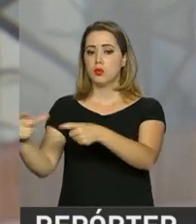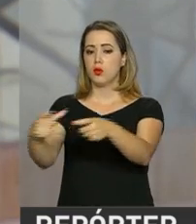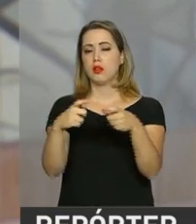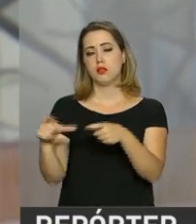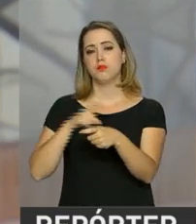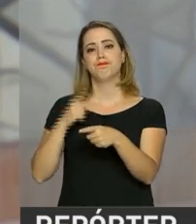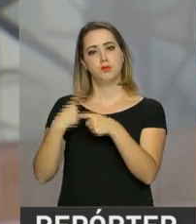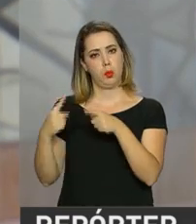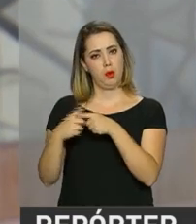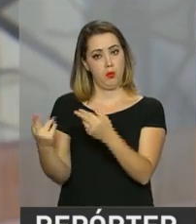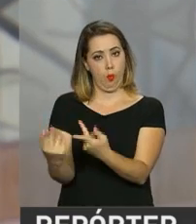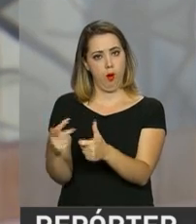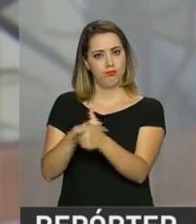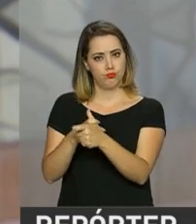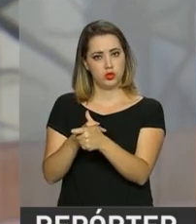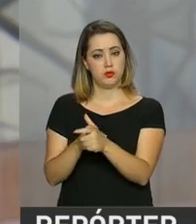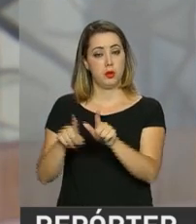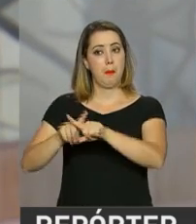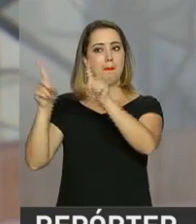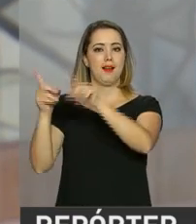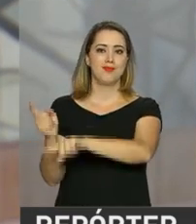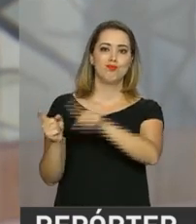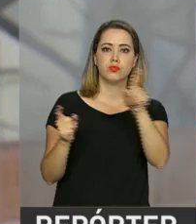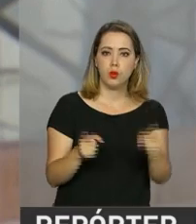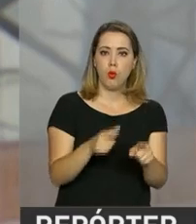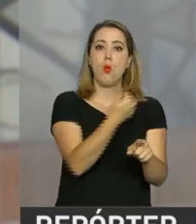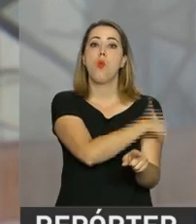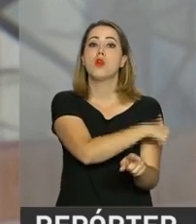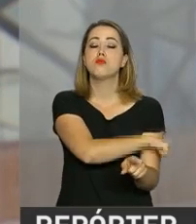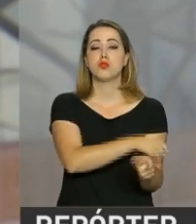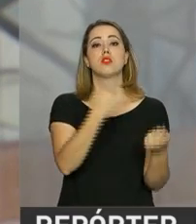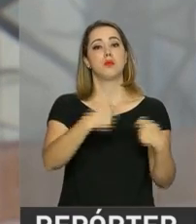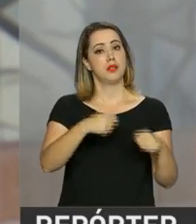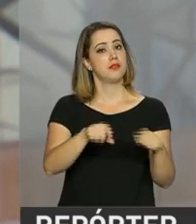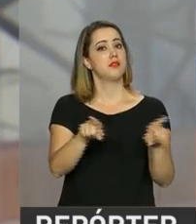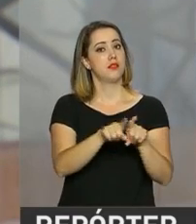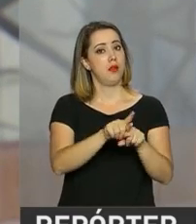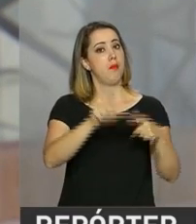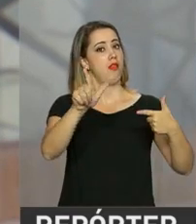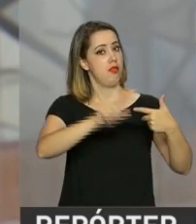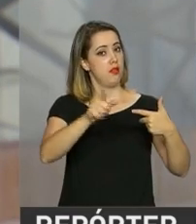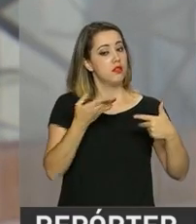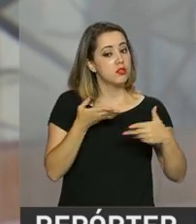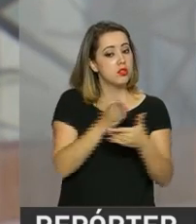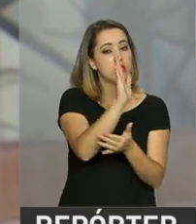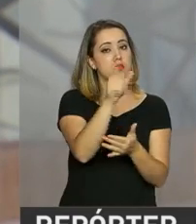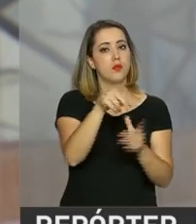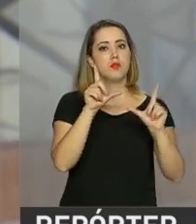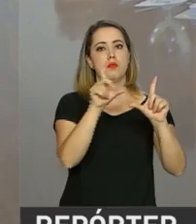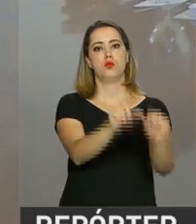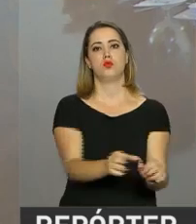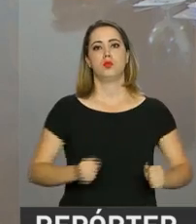semelhante por outro lado o governo carioca deve aprovar na Assembleia Legislativa medidas de ajuste para a redução de